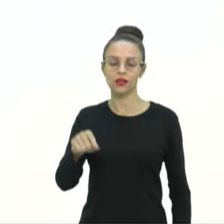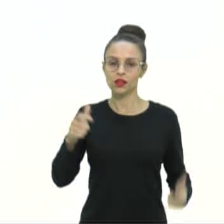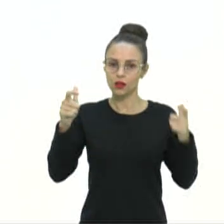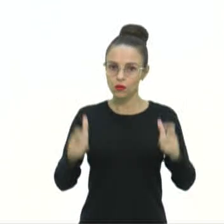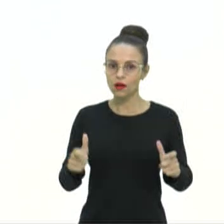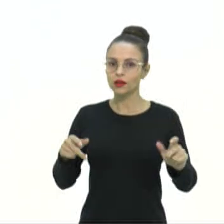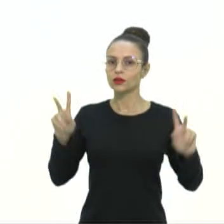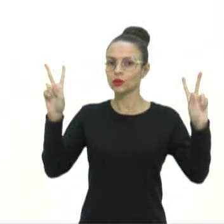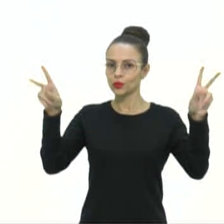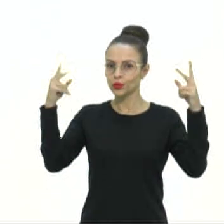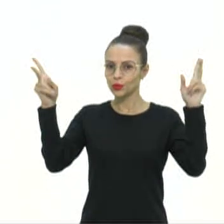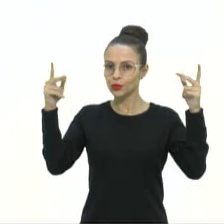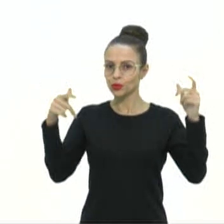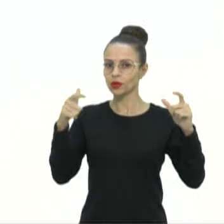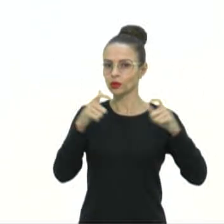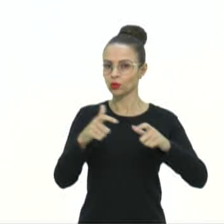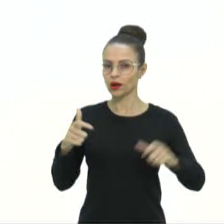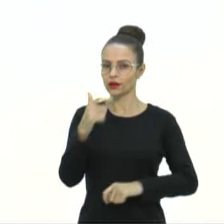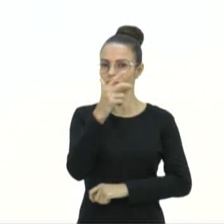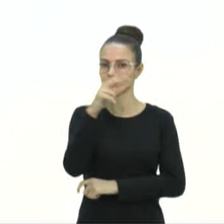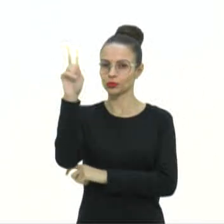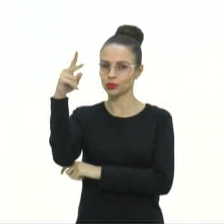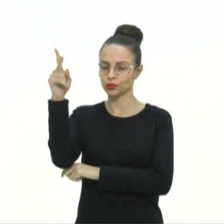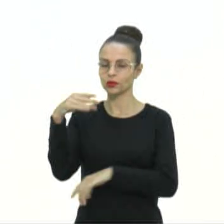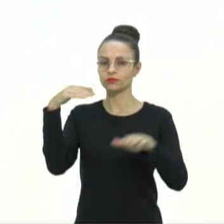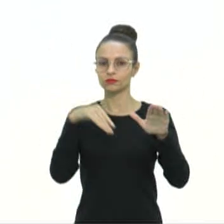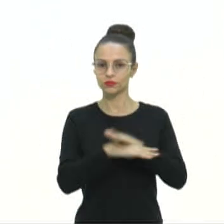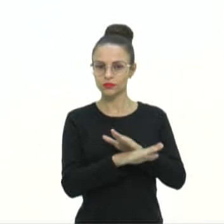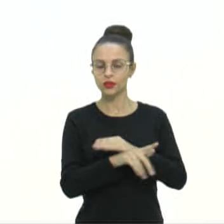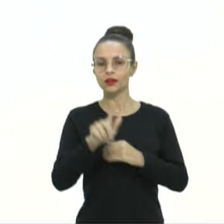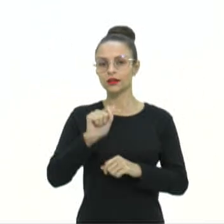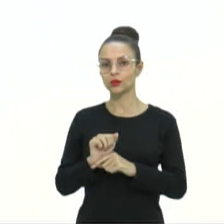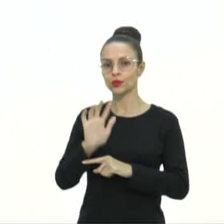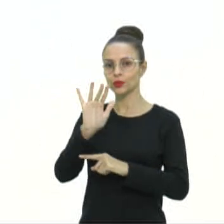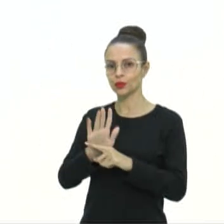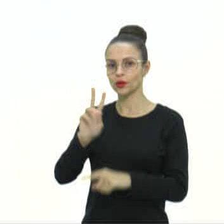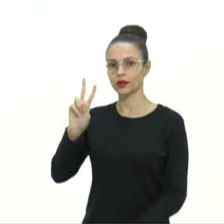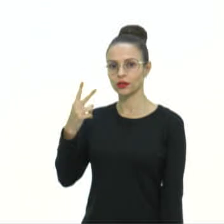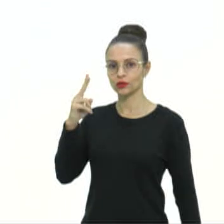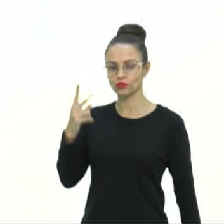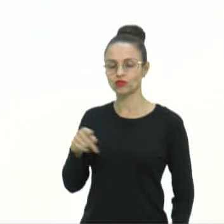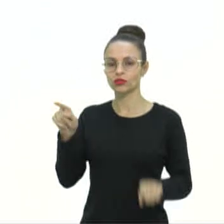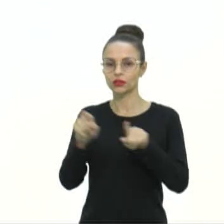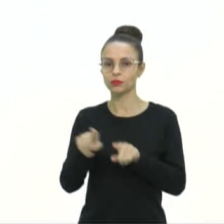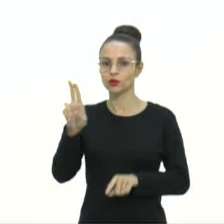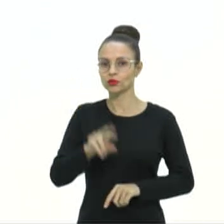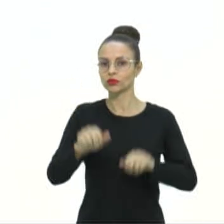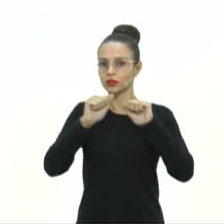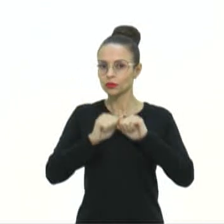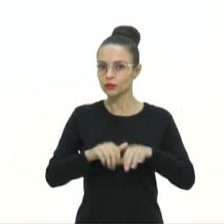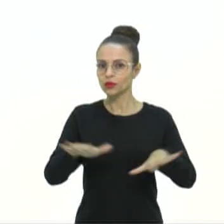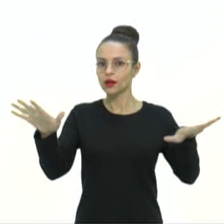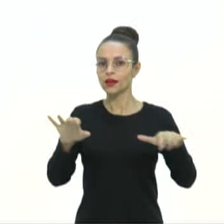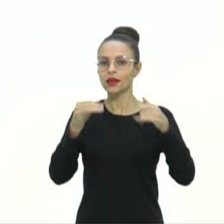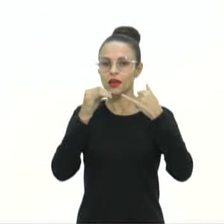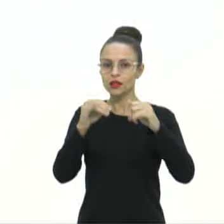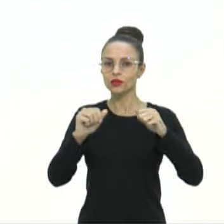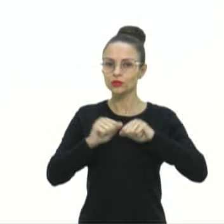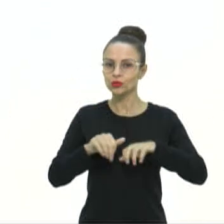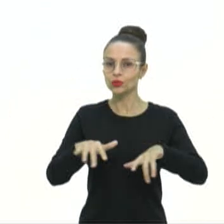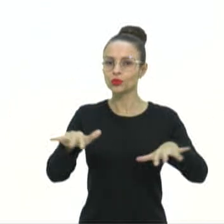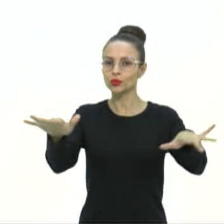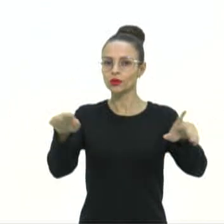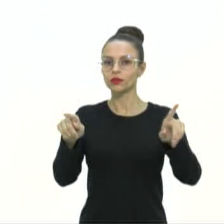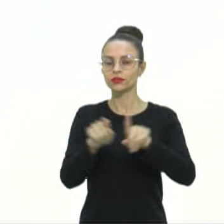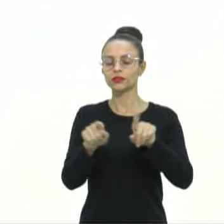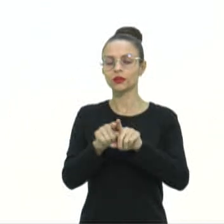parque eólico seja armazenada na forma de gás hidrogênio, usado no fornecimento de energia para a rede elétrica comum e